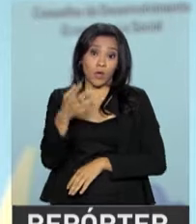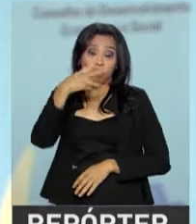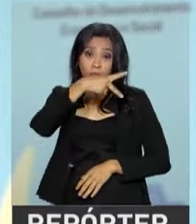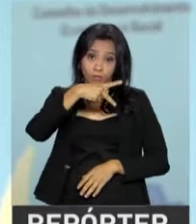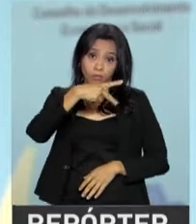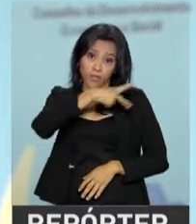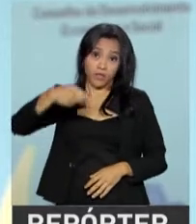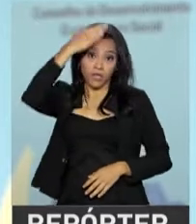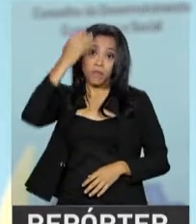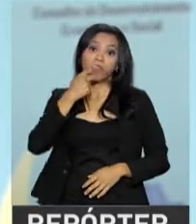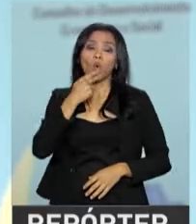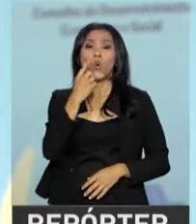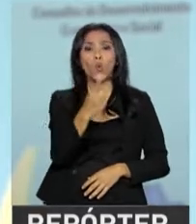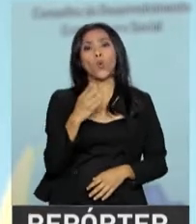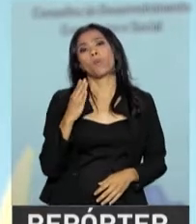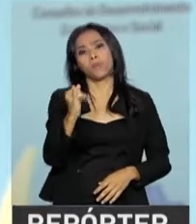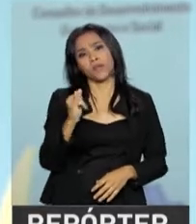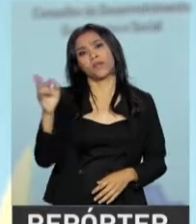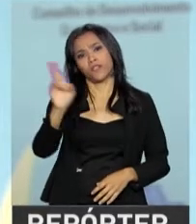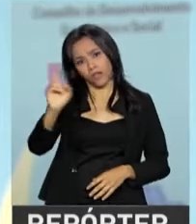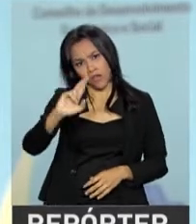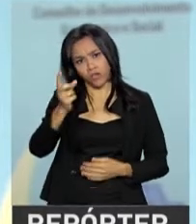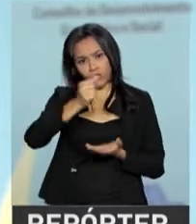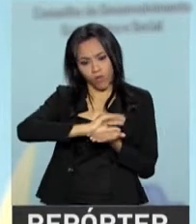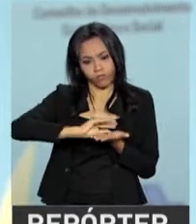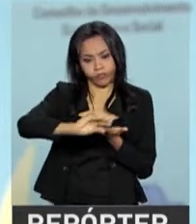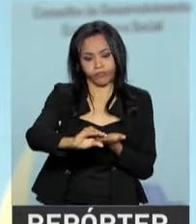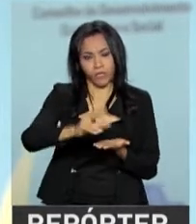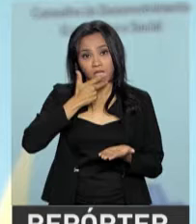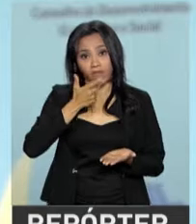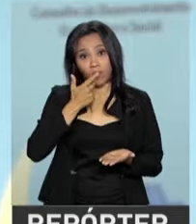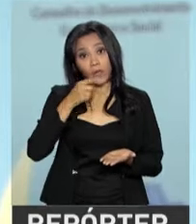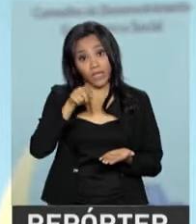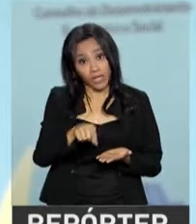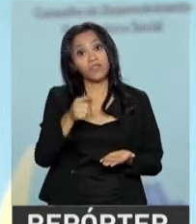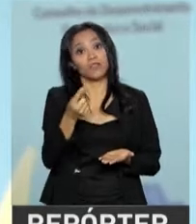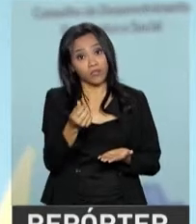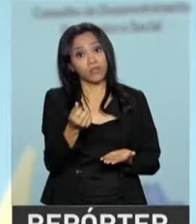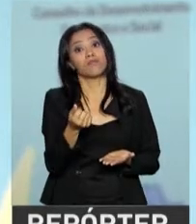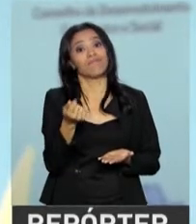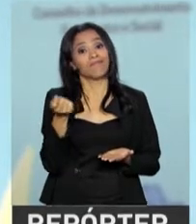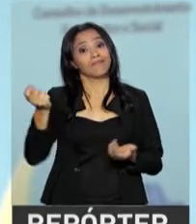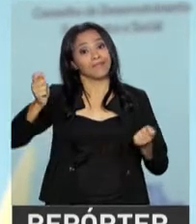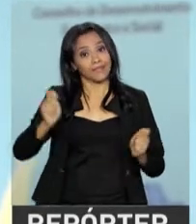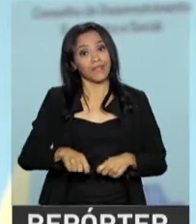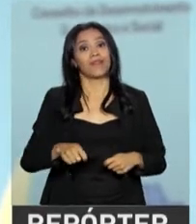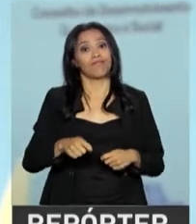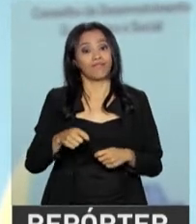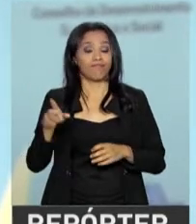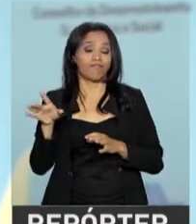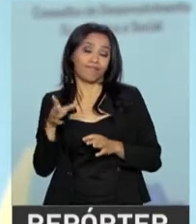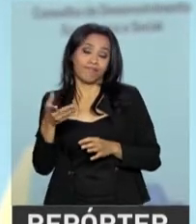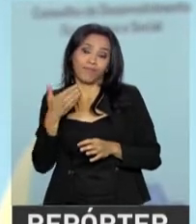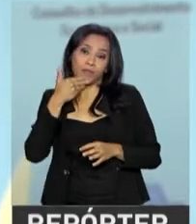de R$1 bilhão para as ações no estado, valor que, segundo ele, está de acordo com a necessidade prevista